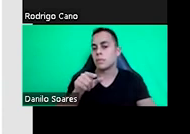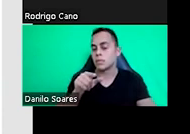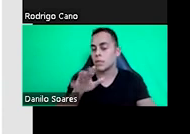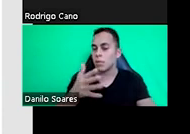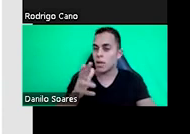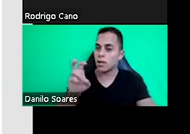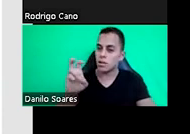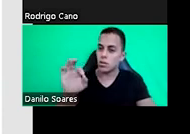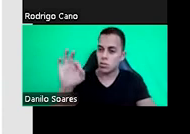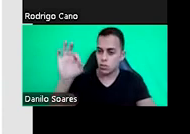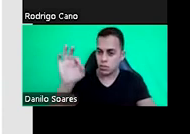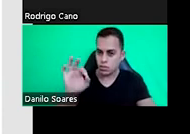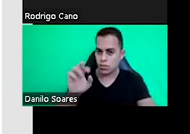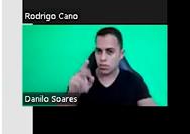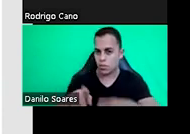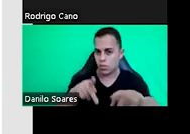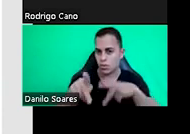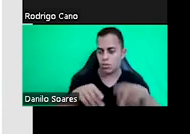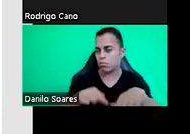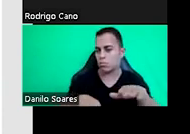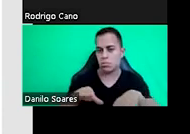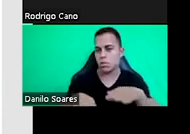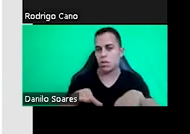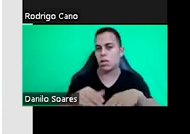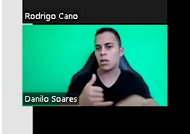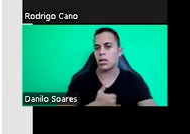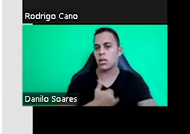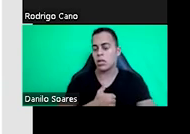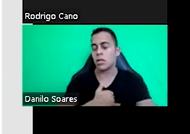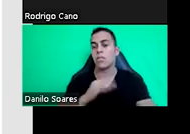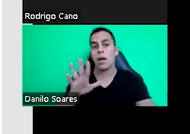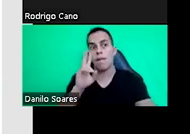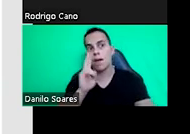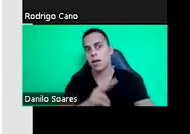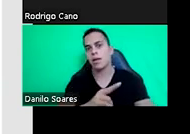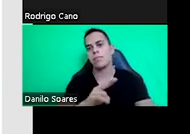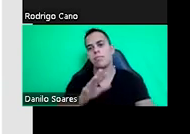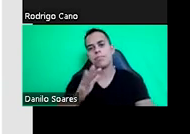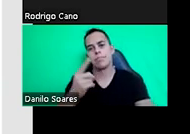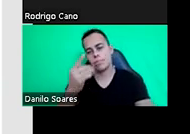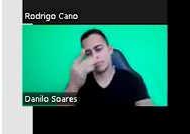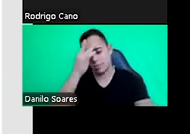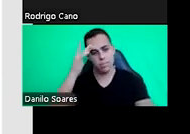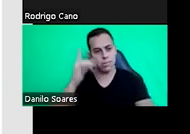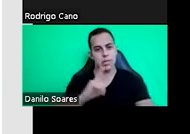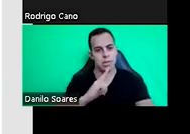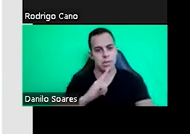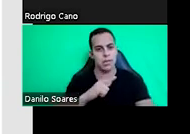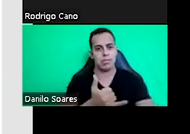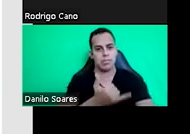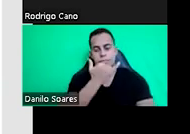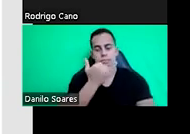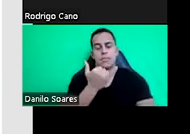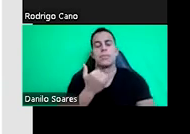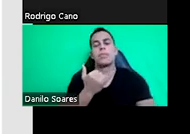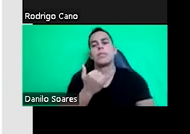na população, independente da faixa etária, mas quando a gente olha para indivíduos que têm pelo menos um parente de primeiro grau afetado, a gente vê que essa prevalência chega a